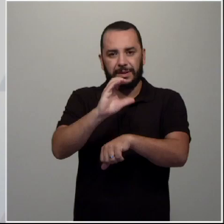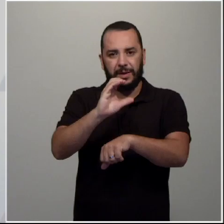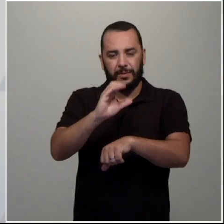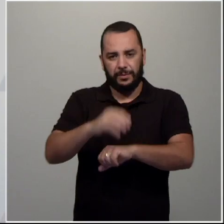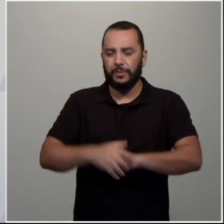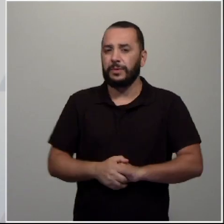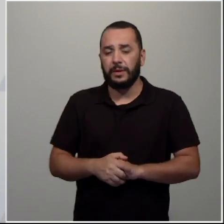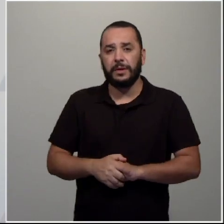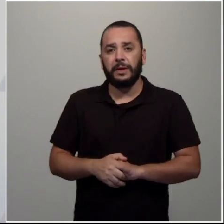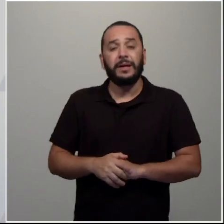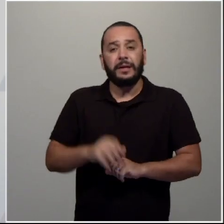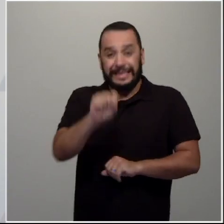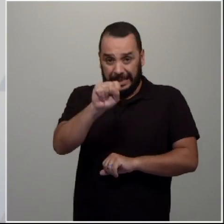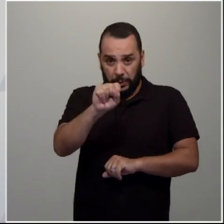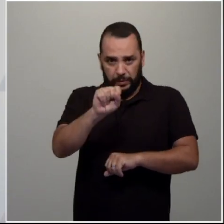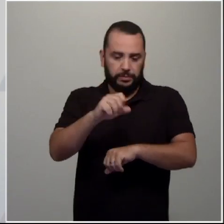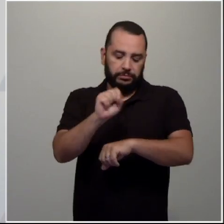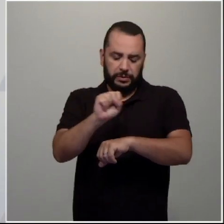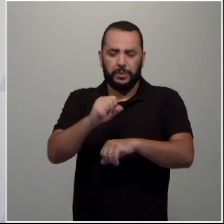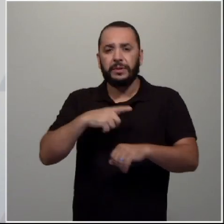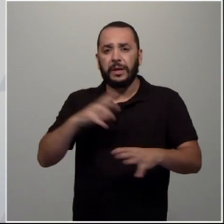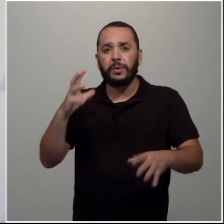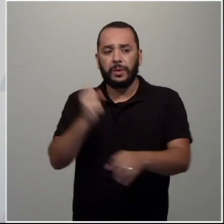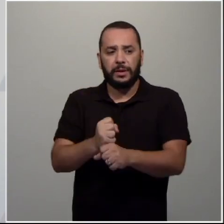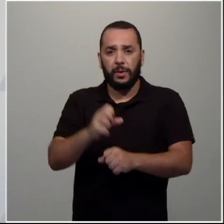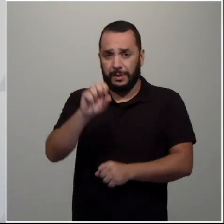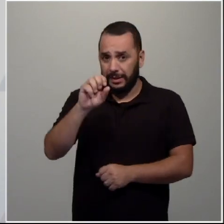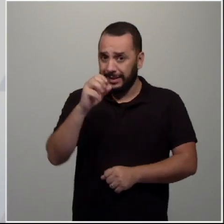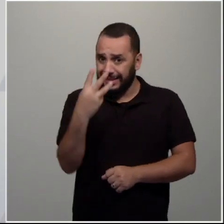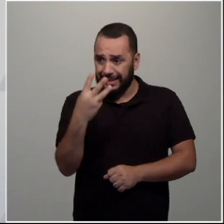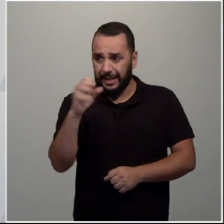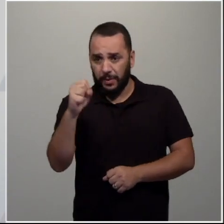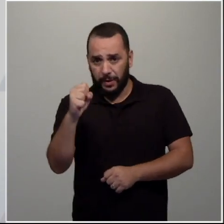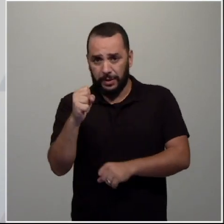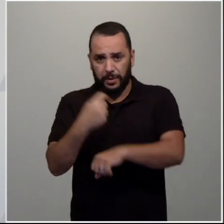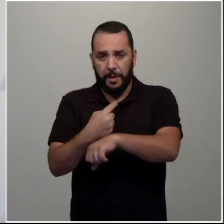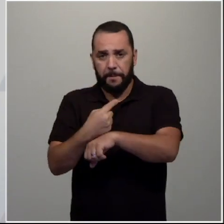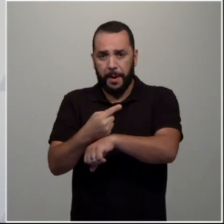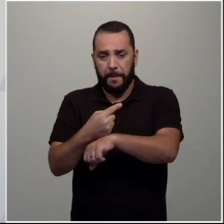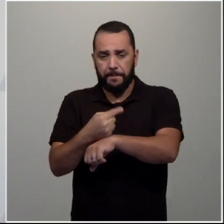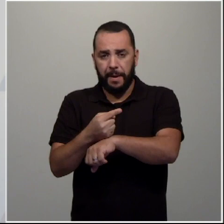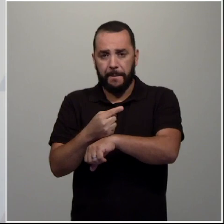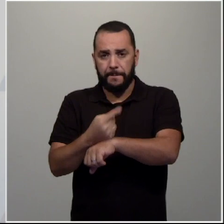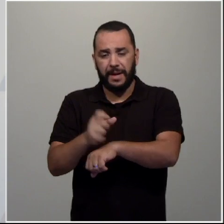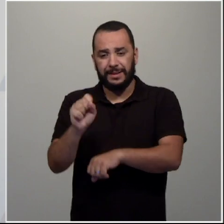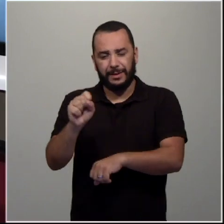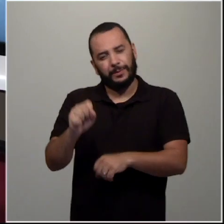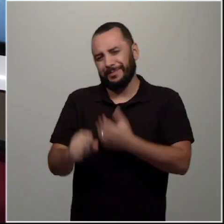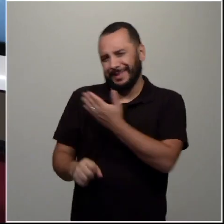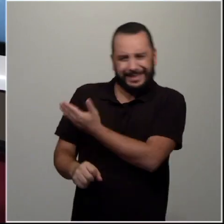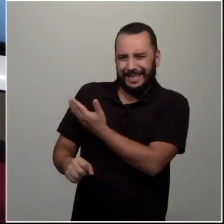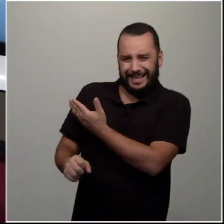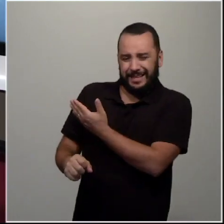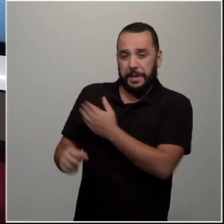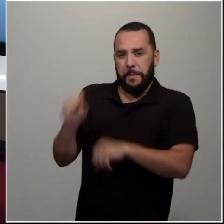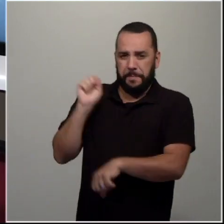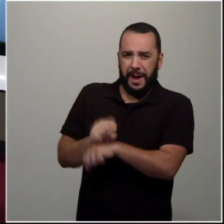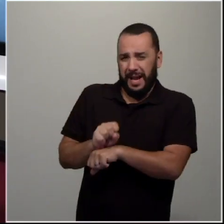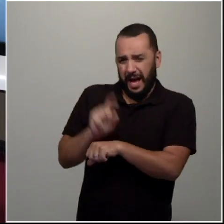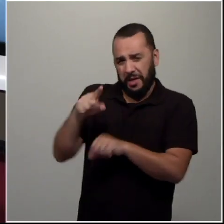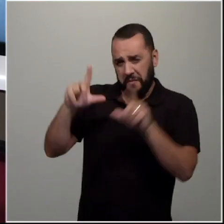o que acontece nós temos ali 38 segundos só que tudo bem esse relógio não está funcionando é uma imagem estática